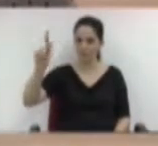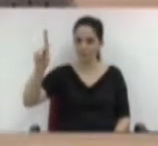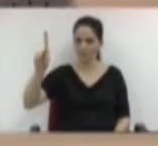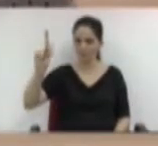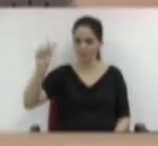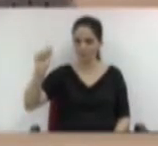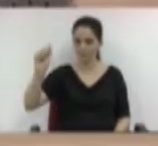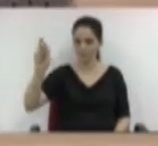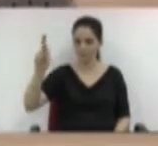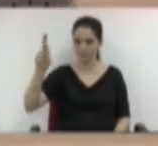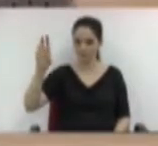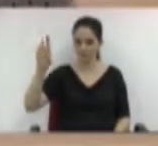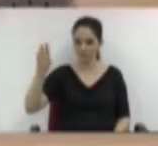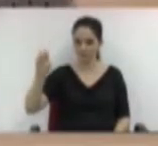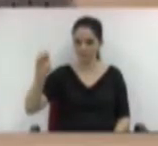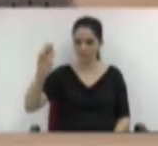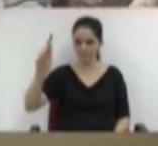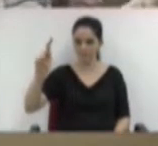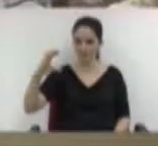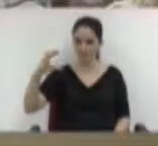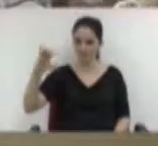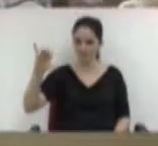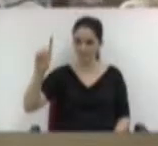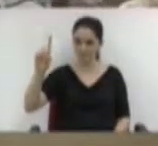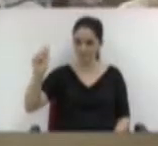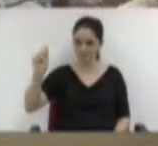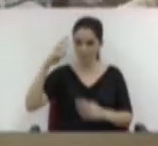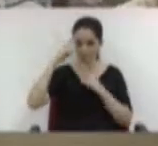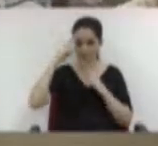da Divisão de Legislativo.